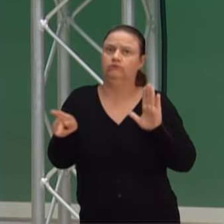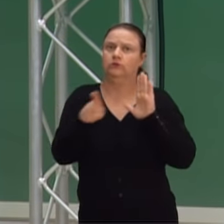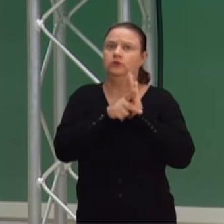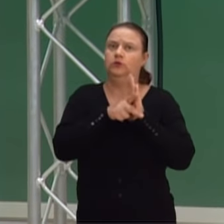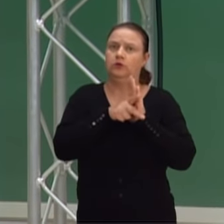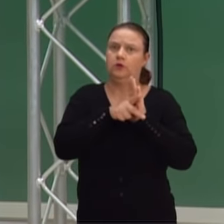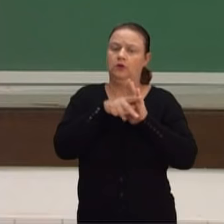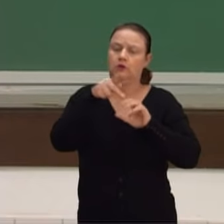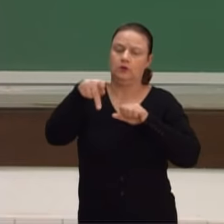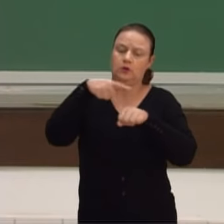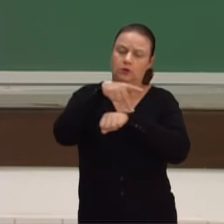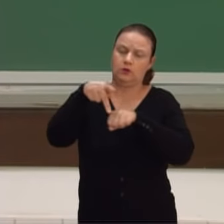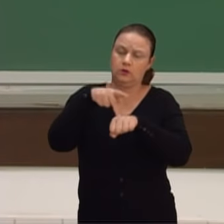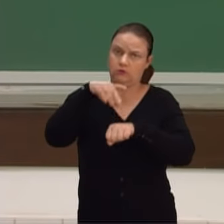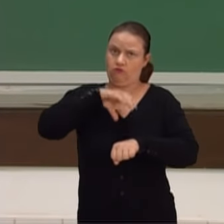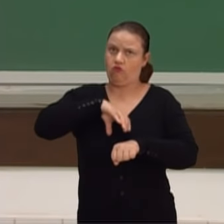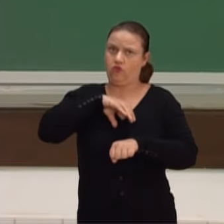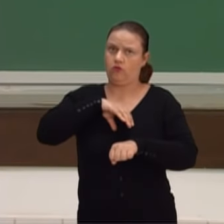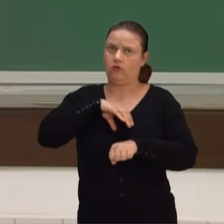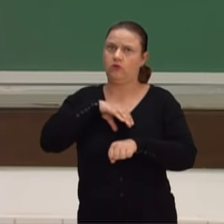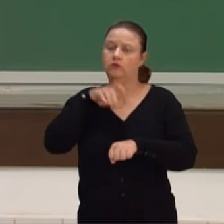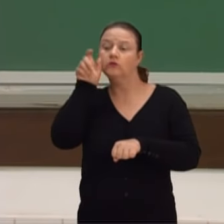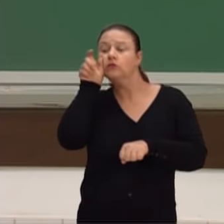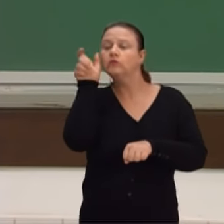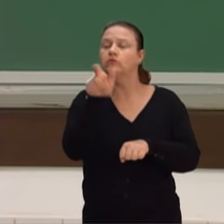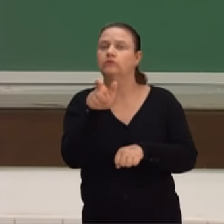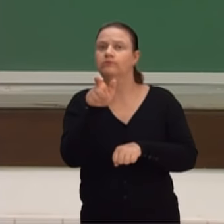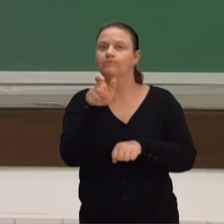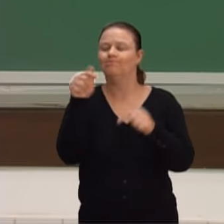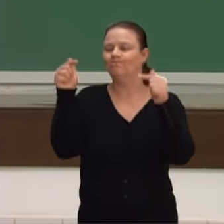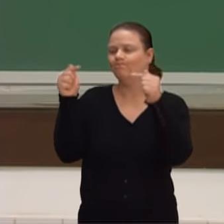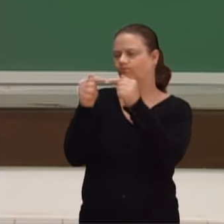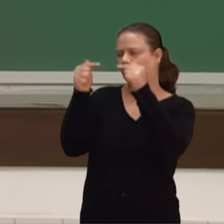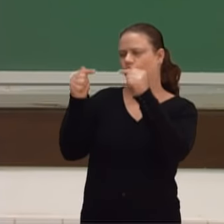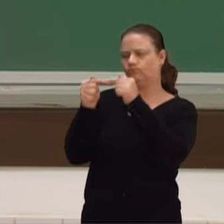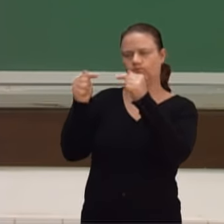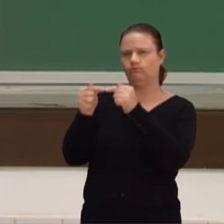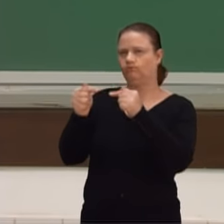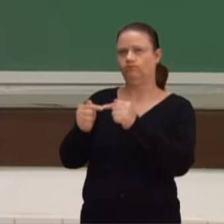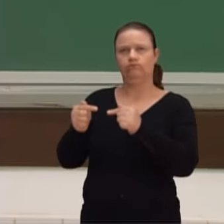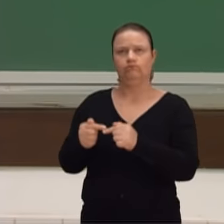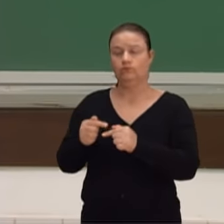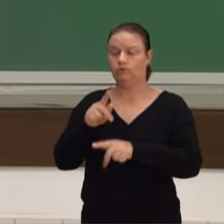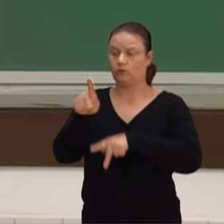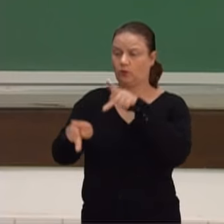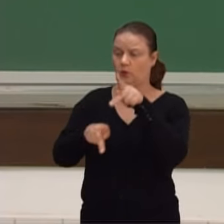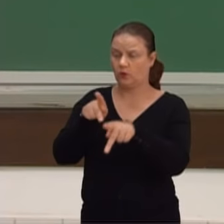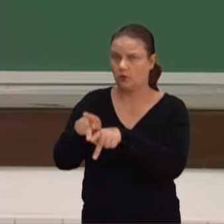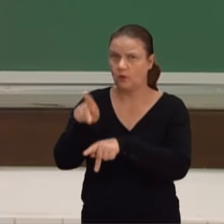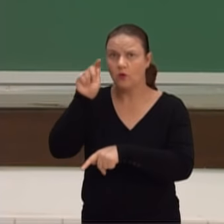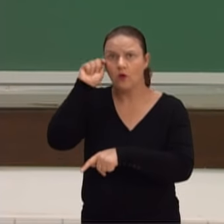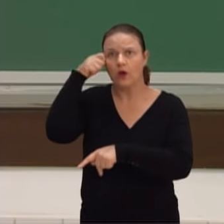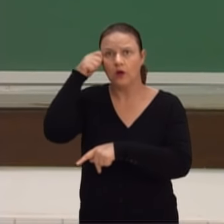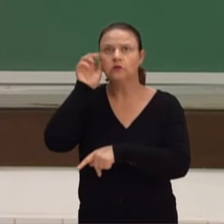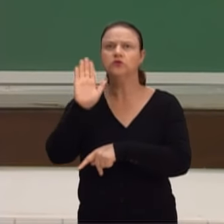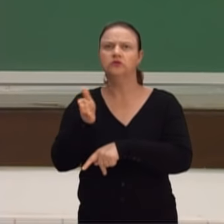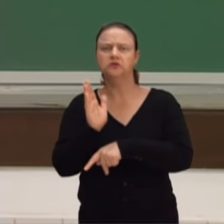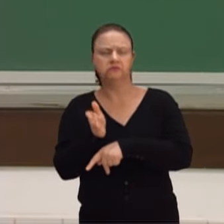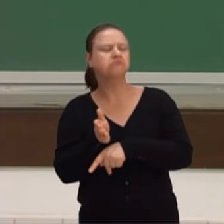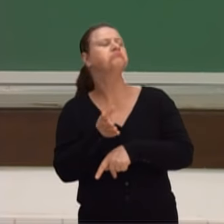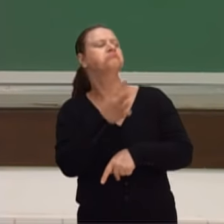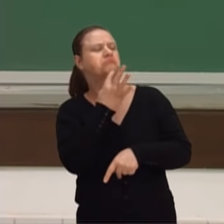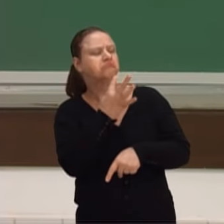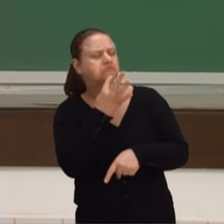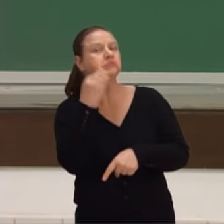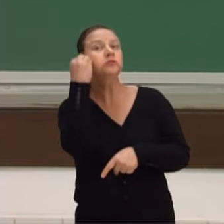os produtos que os europeus queriam. Então, os africanos já dominavam certas técnicas que, por exemplo, o plantio